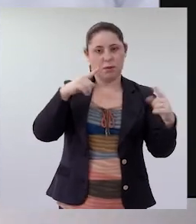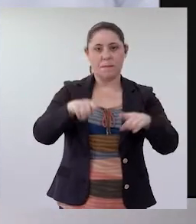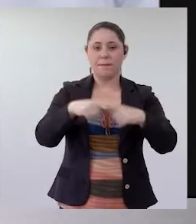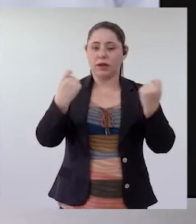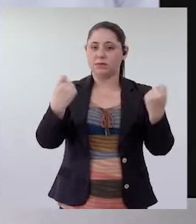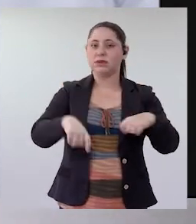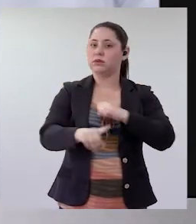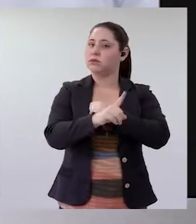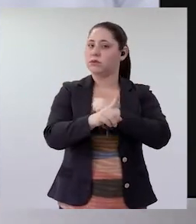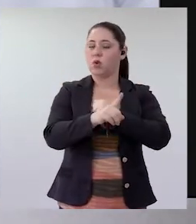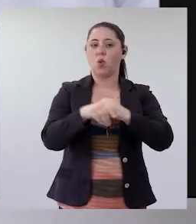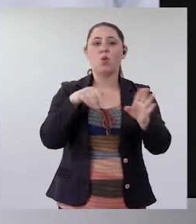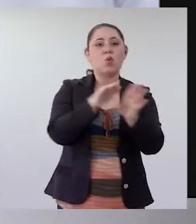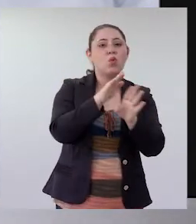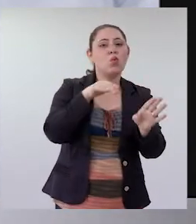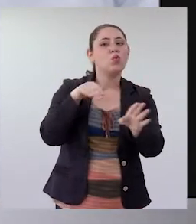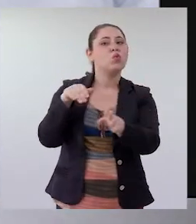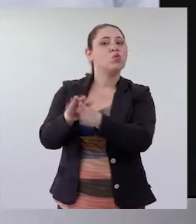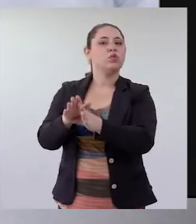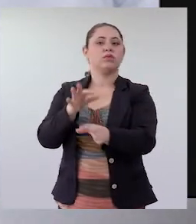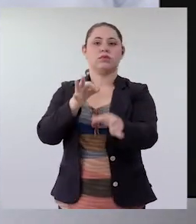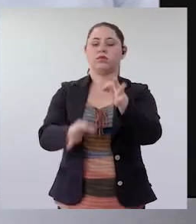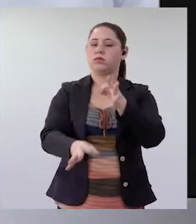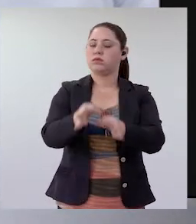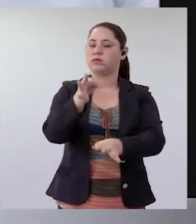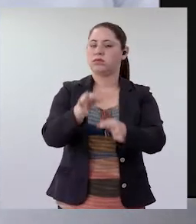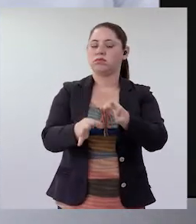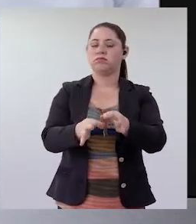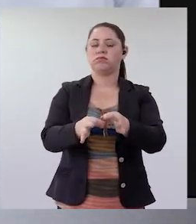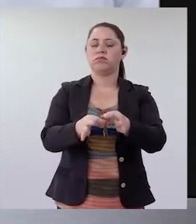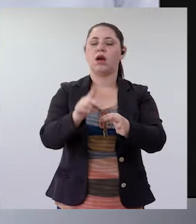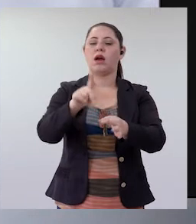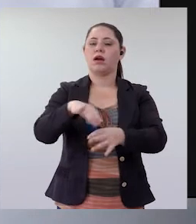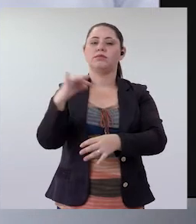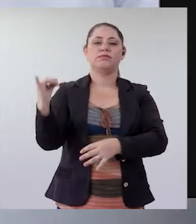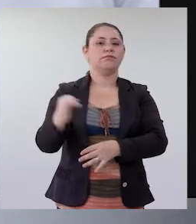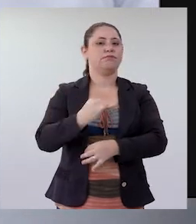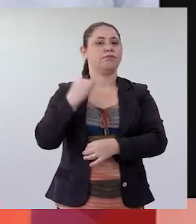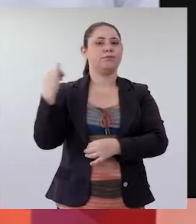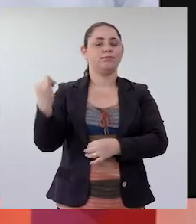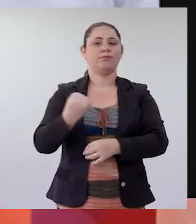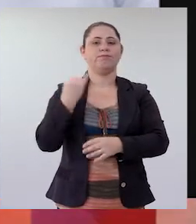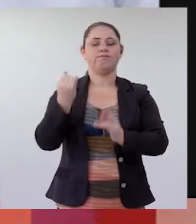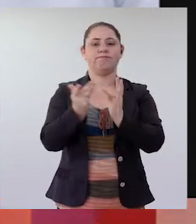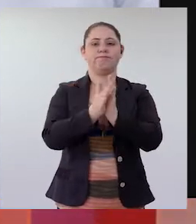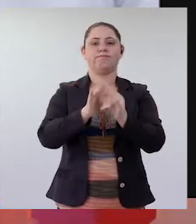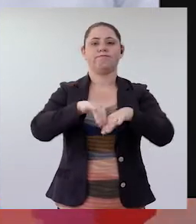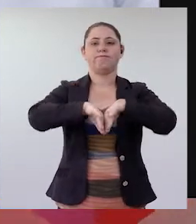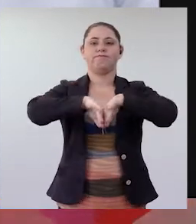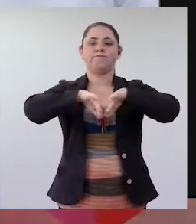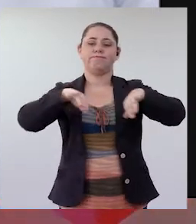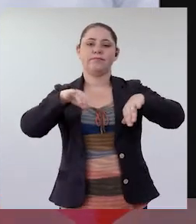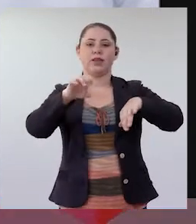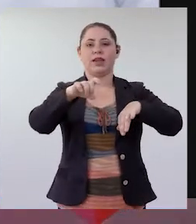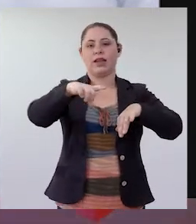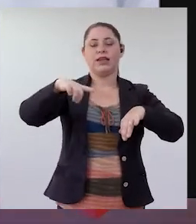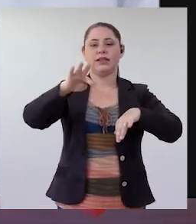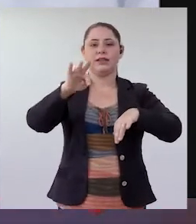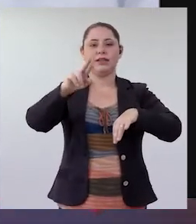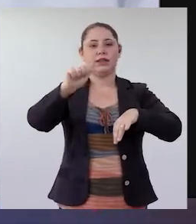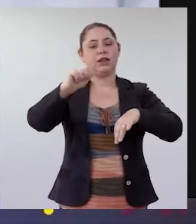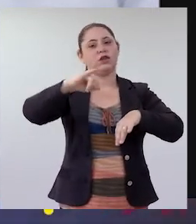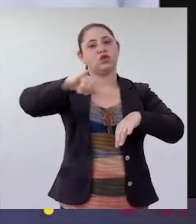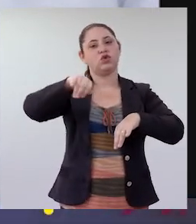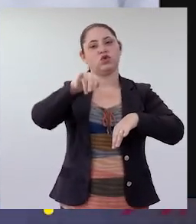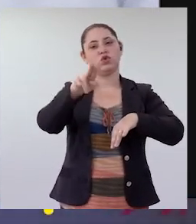a assistência do advogado, a orientação jurídica do advogado também é essencial, né, no divórcio extrajudicial.